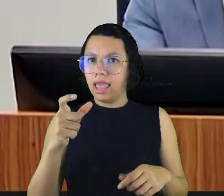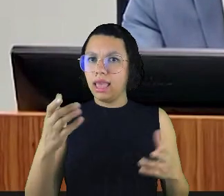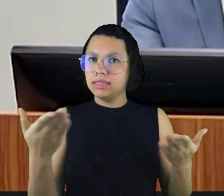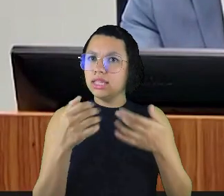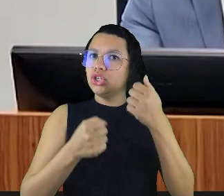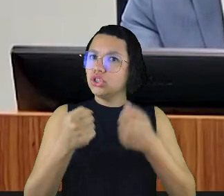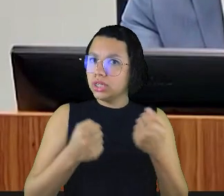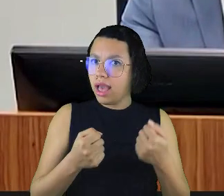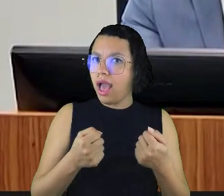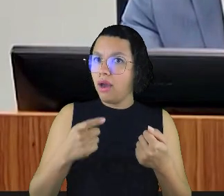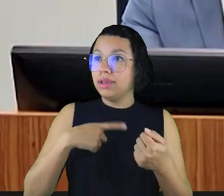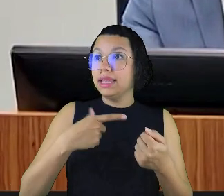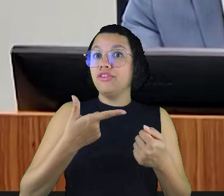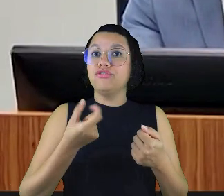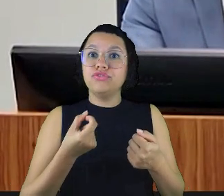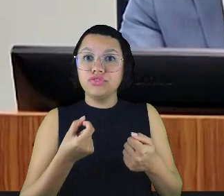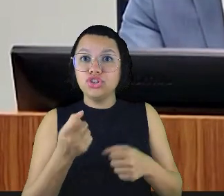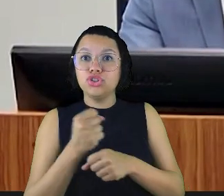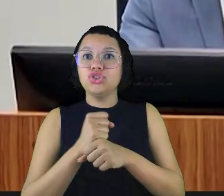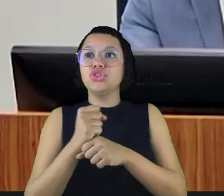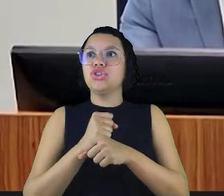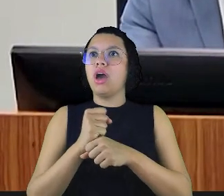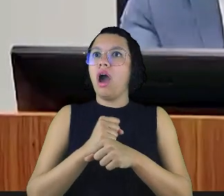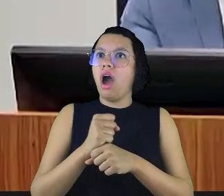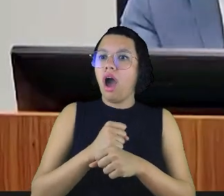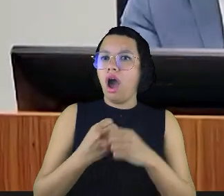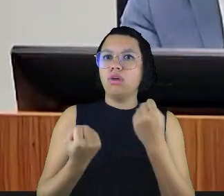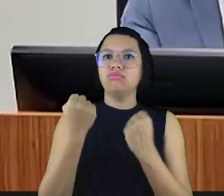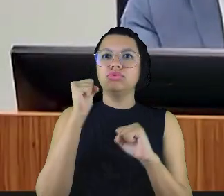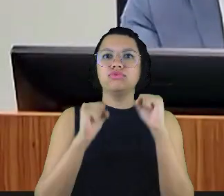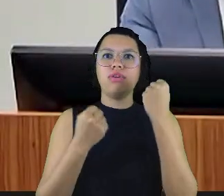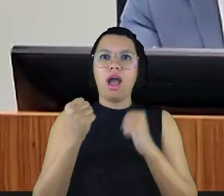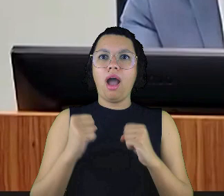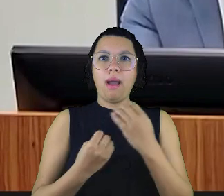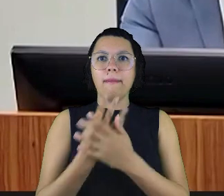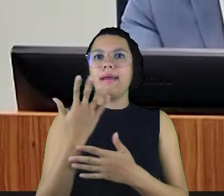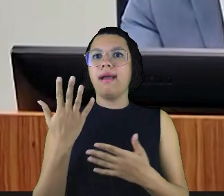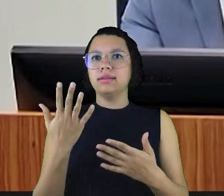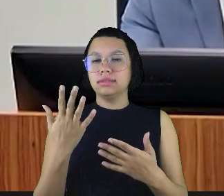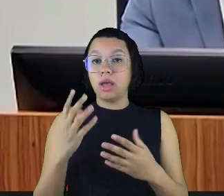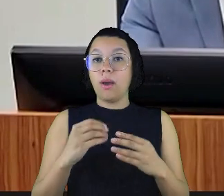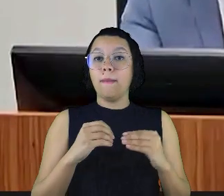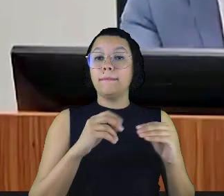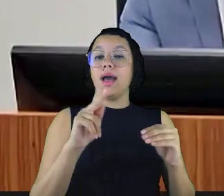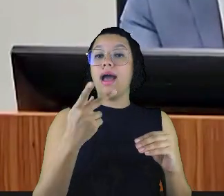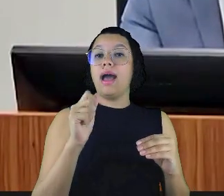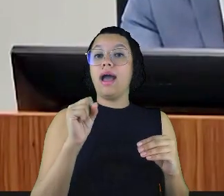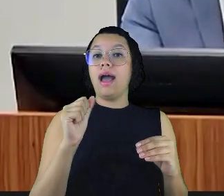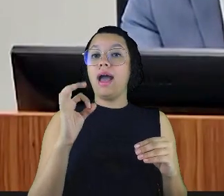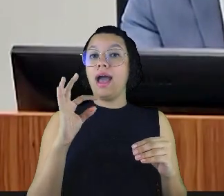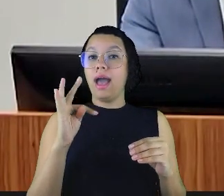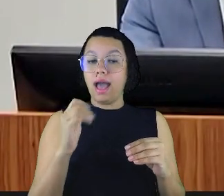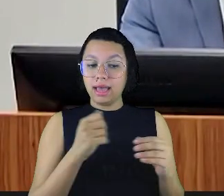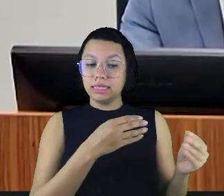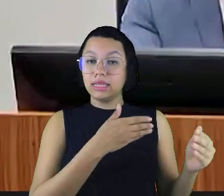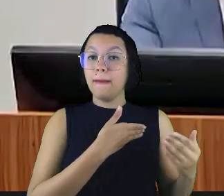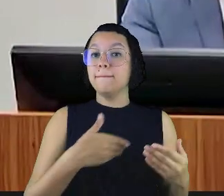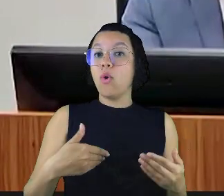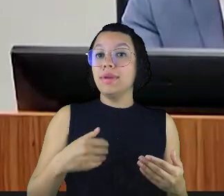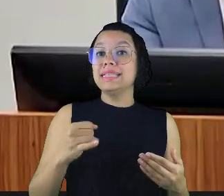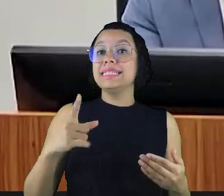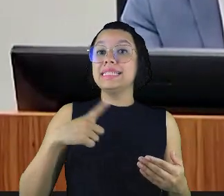tem 20 anos de fabricação para a asta pública. E se houver interesse, diga para mim qual é o